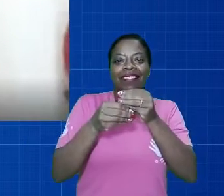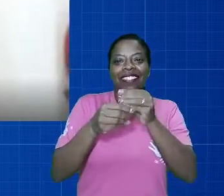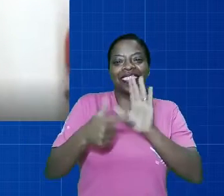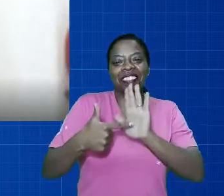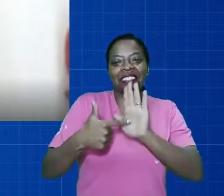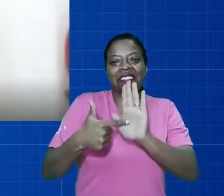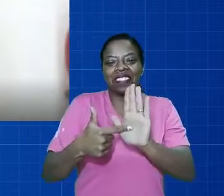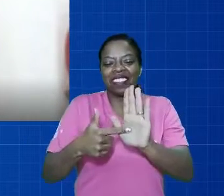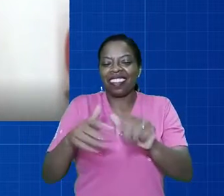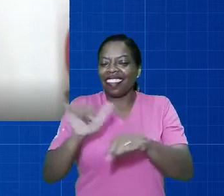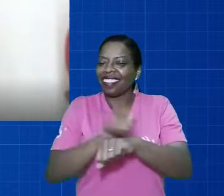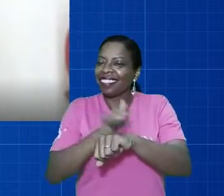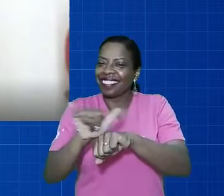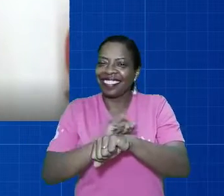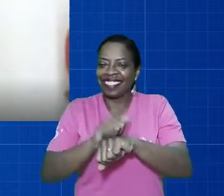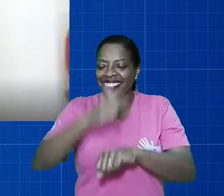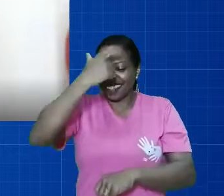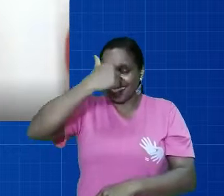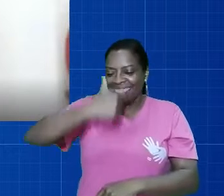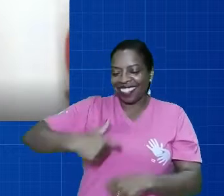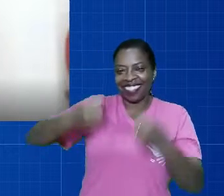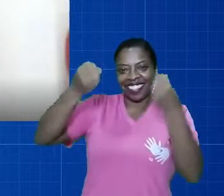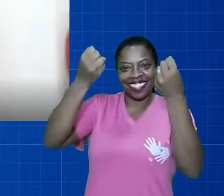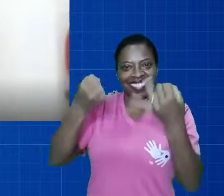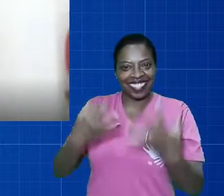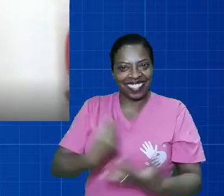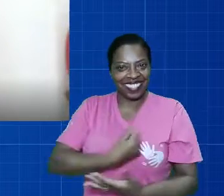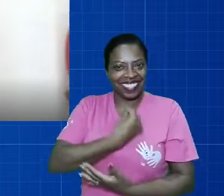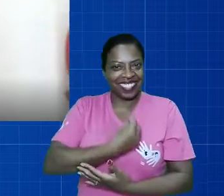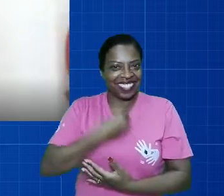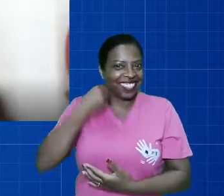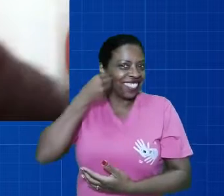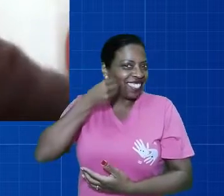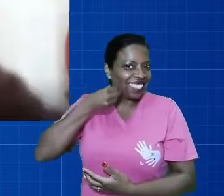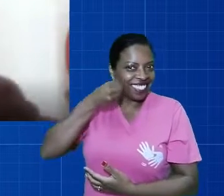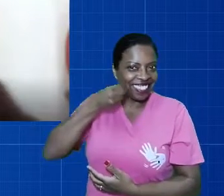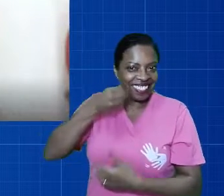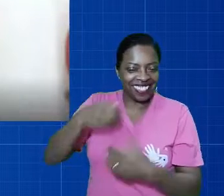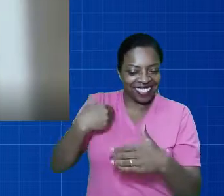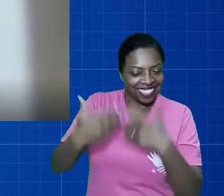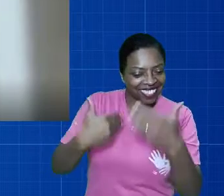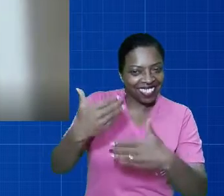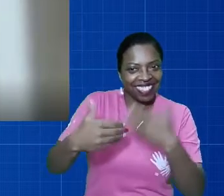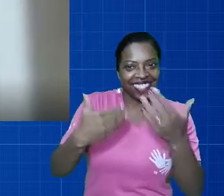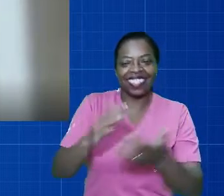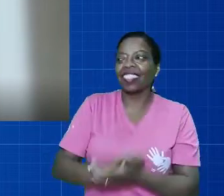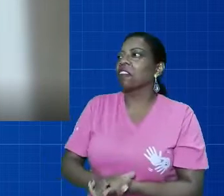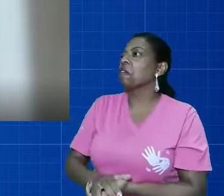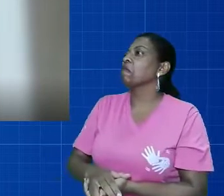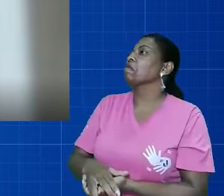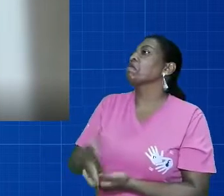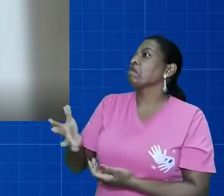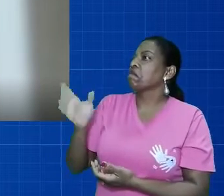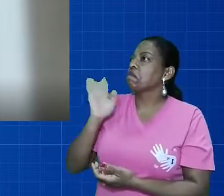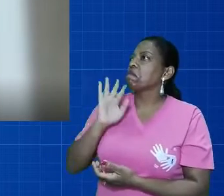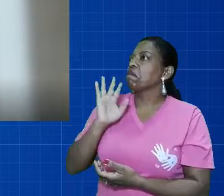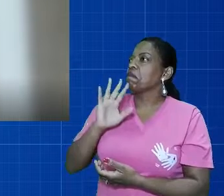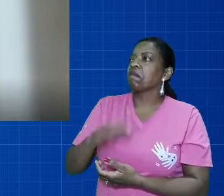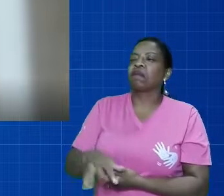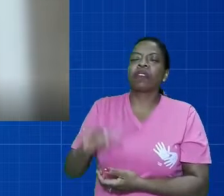um pouco uma estratégia autobiográfica aqui, que é falar um pouco da minha trajetória. E isso é excelente,